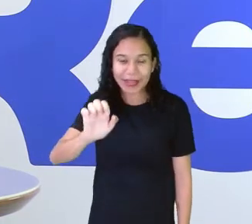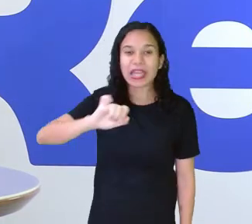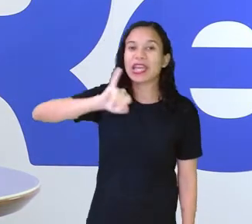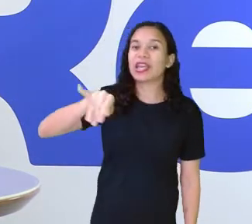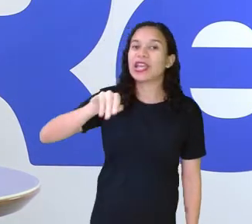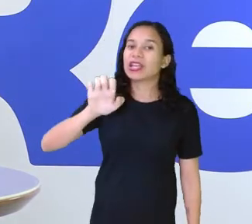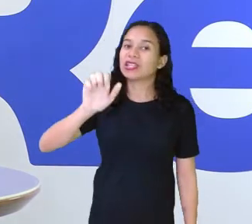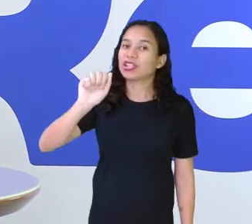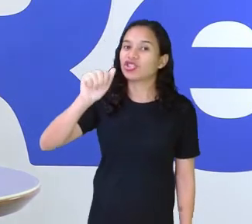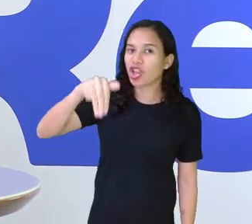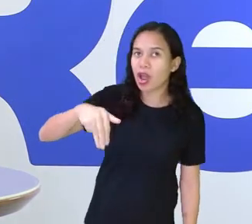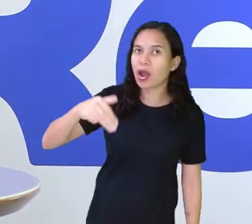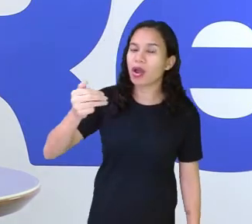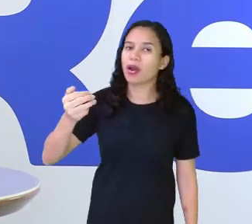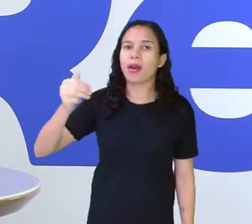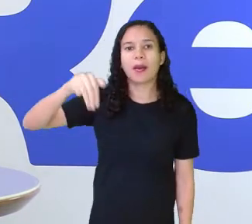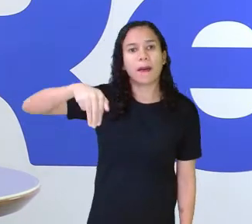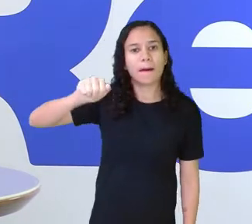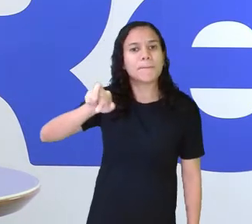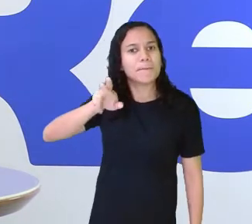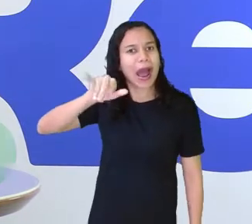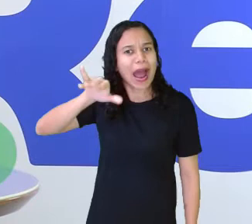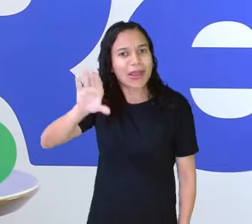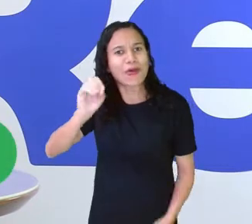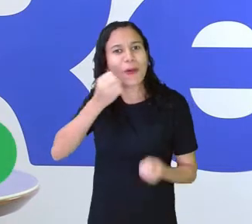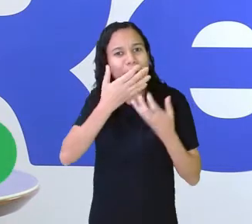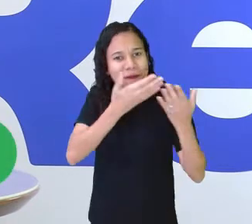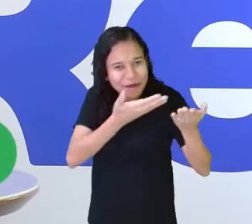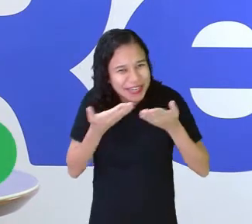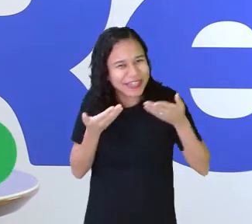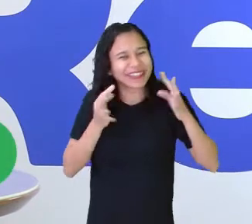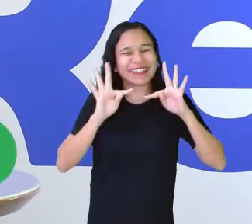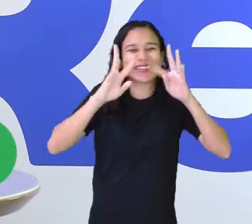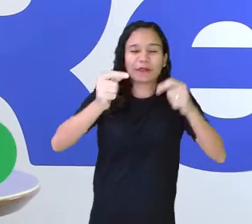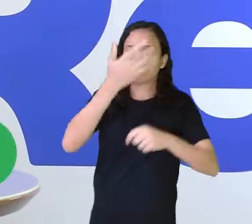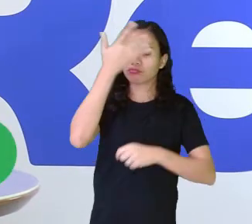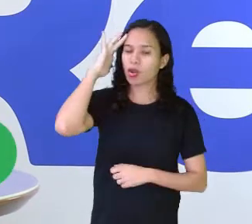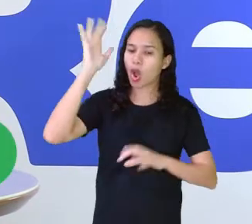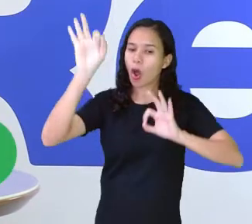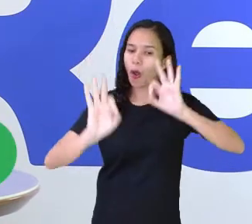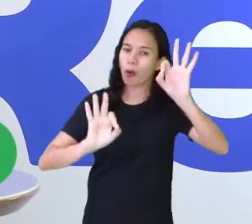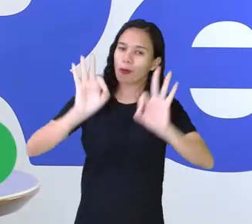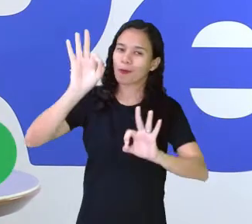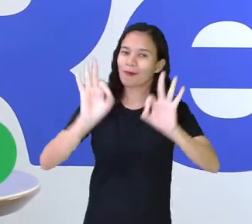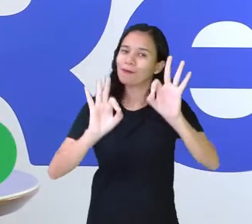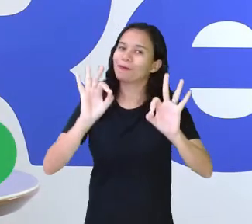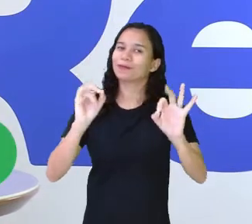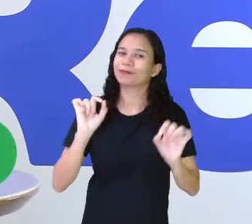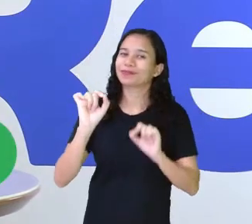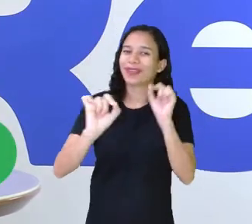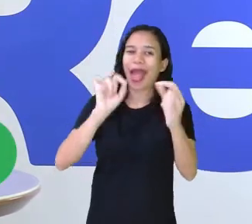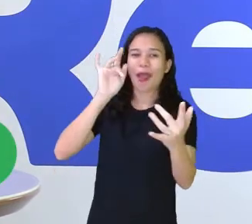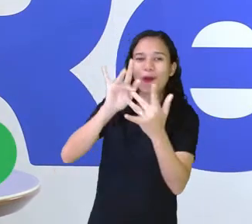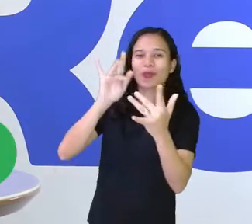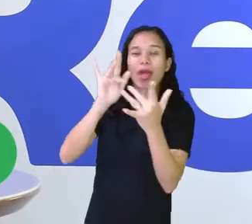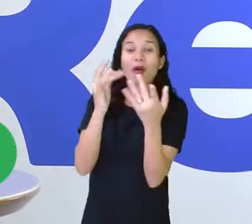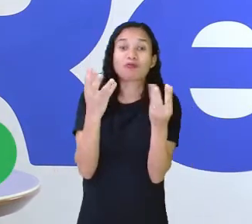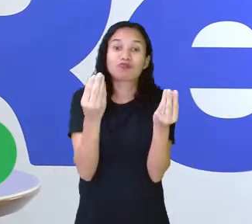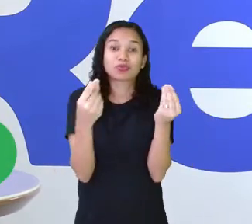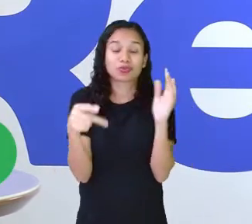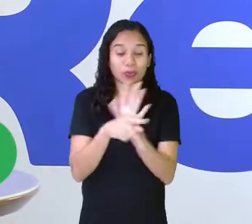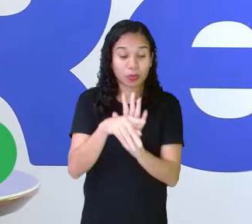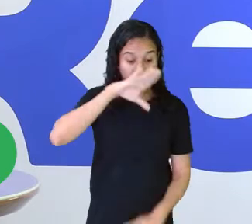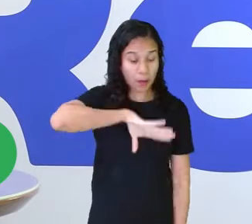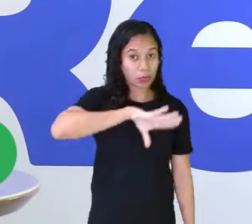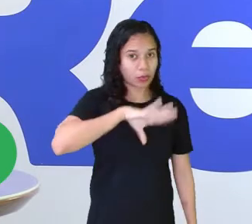Mário, acho que ele é novo por aqui. Bem-vindo, viu, Mário? Então, todo mundo aqui afiado, preparadíssimo, interagiram bastante em língua